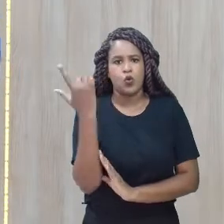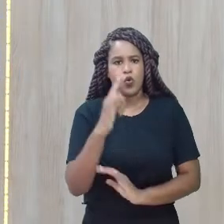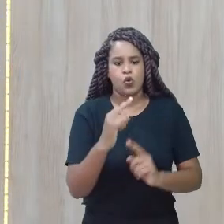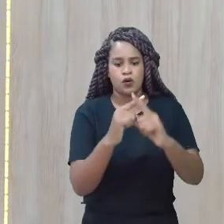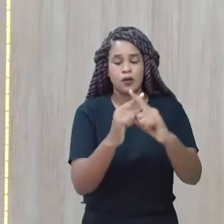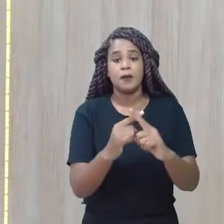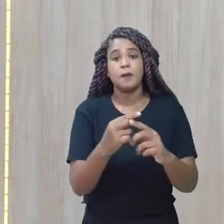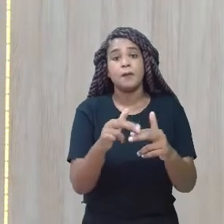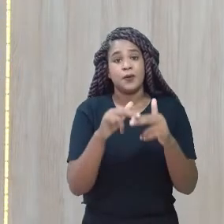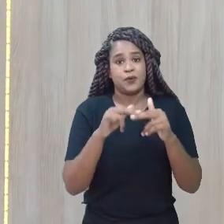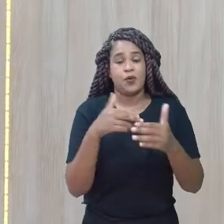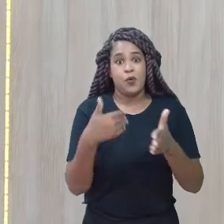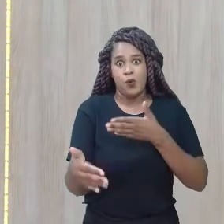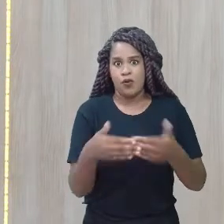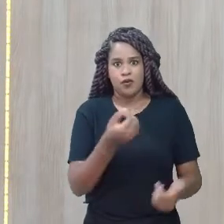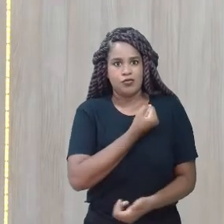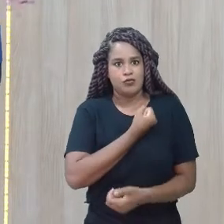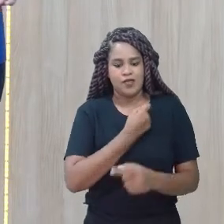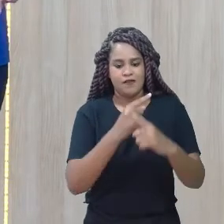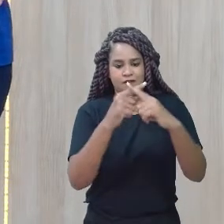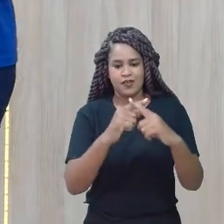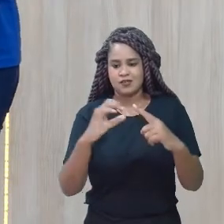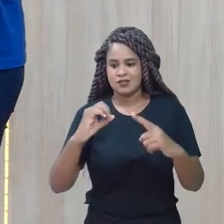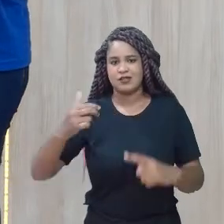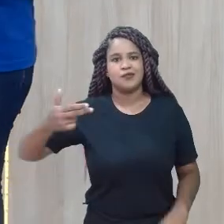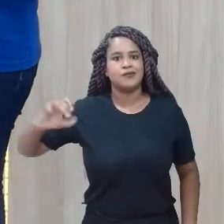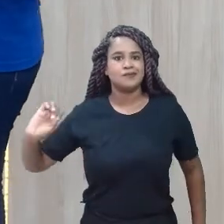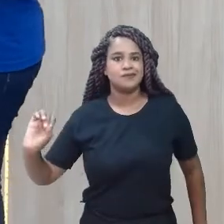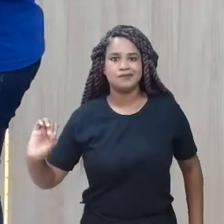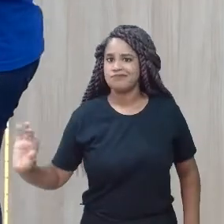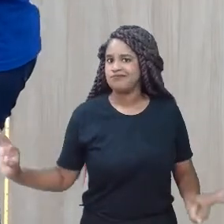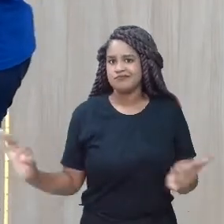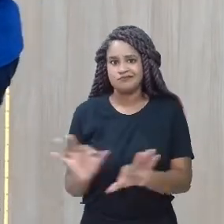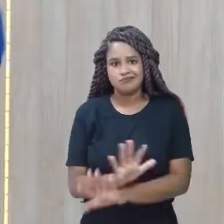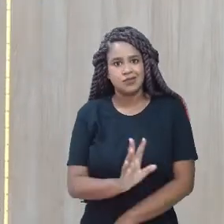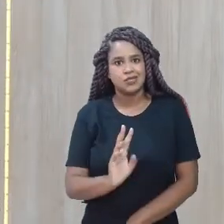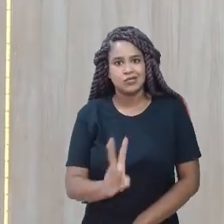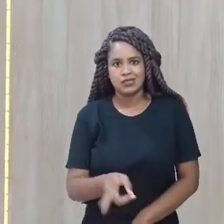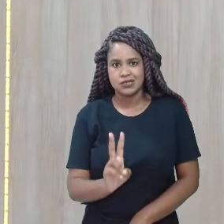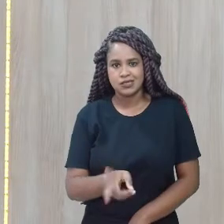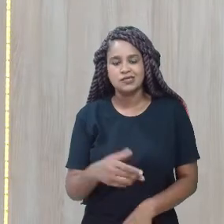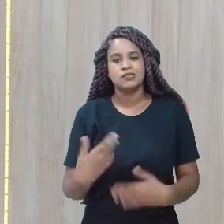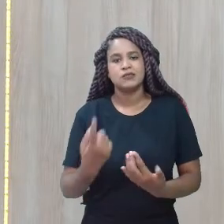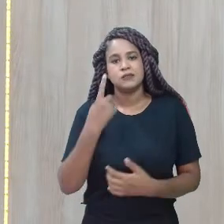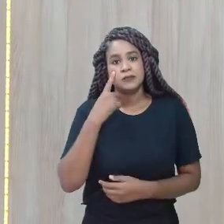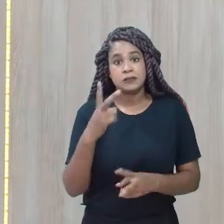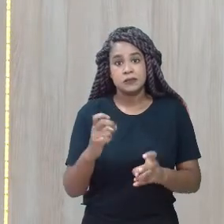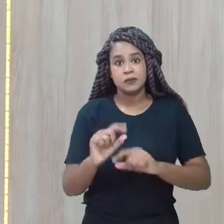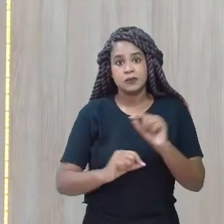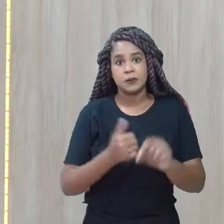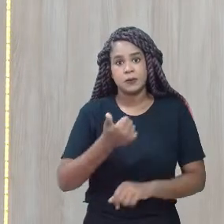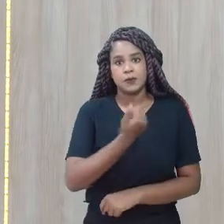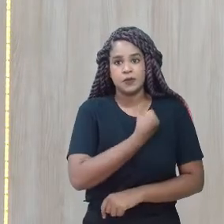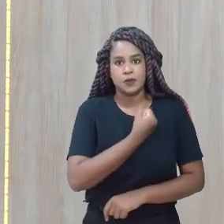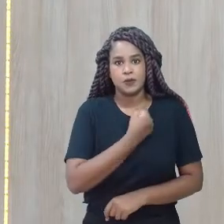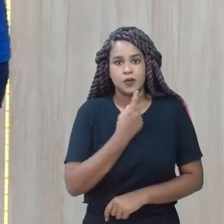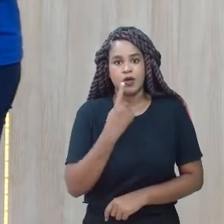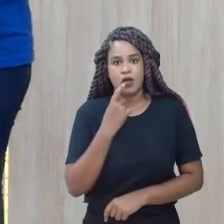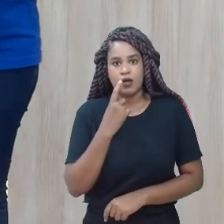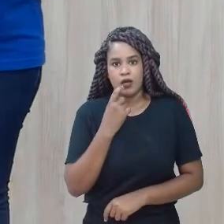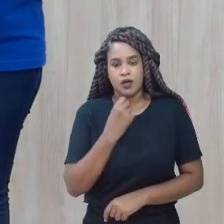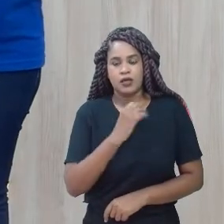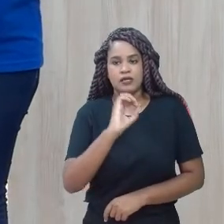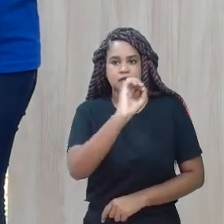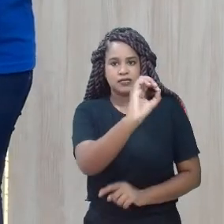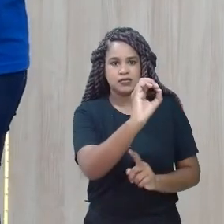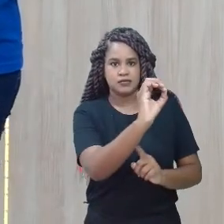qualquer número vezes o 0 vai dar 0, né, gente? Então, percebe que o primeiro número que eu já coloquei ali em vermelho é o